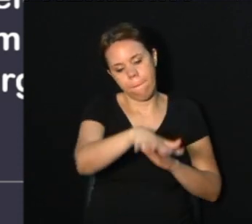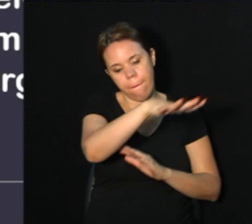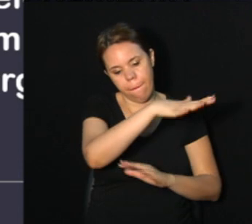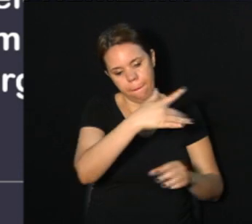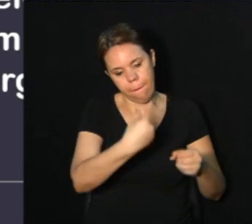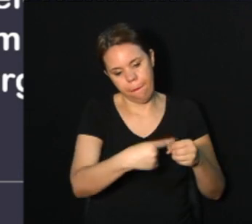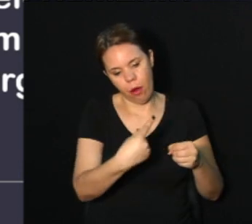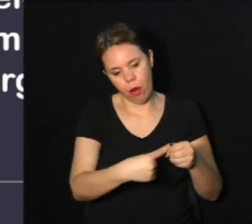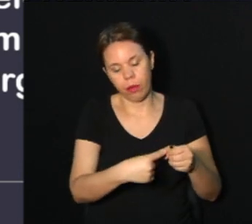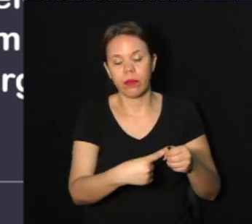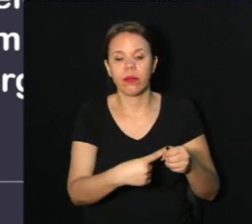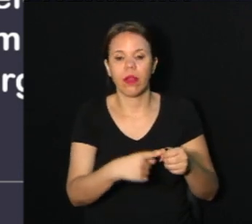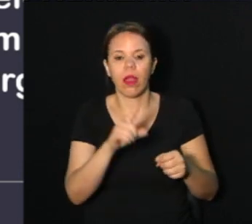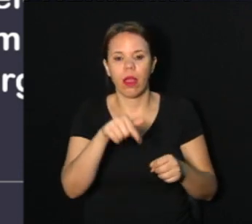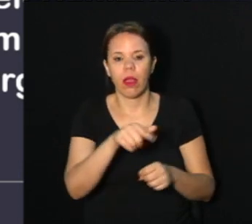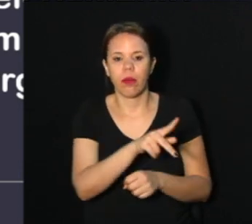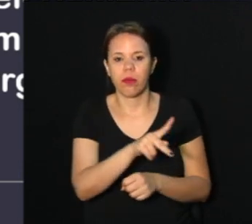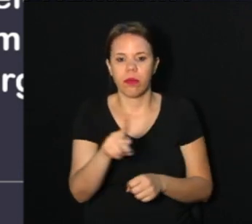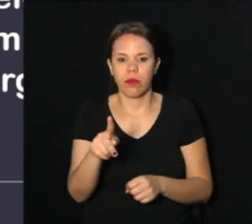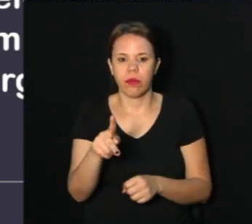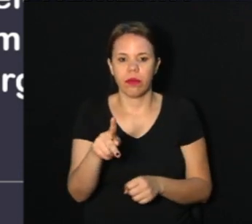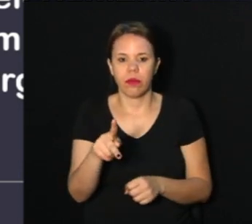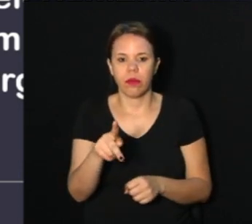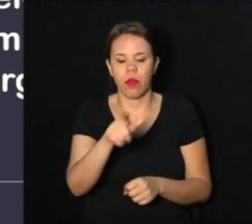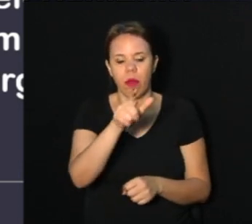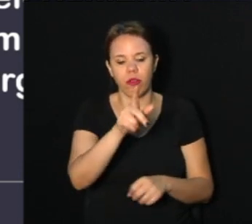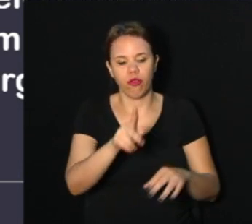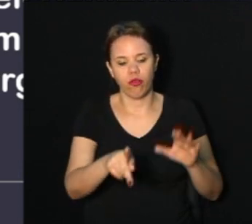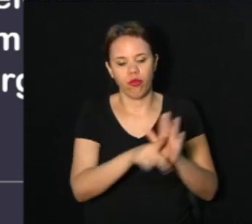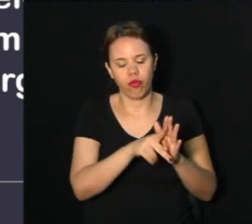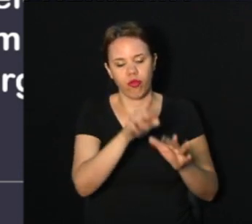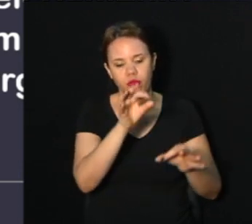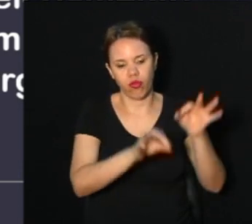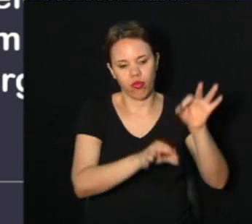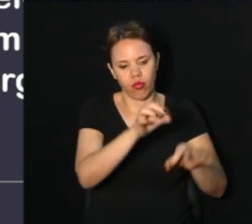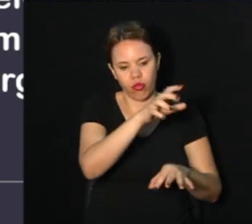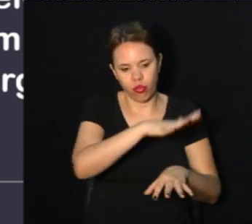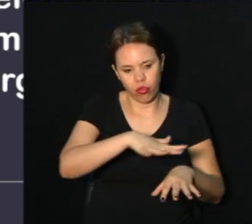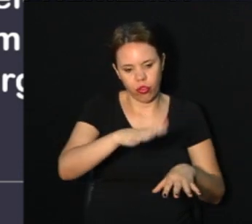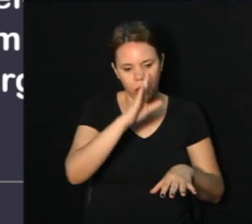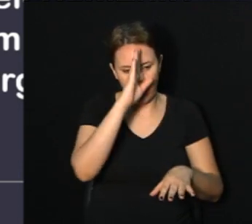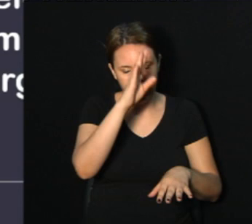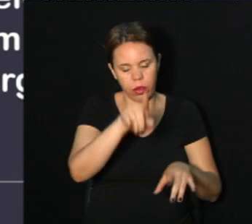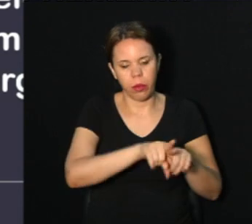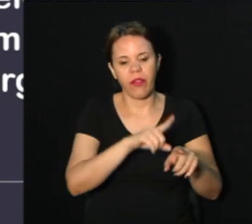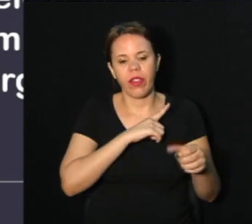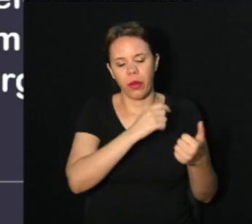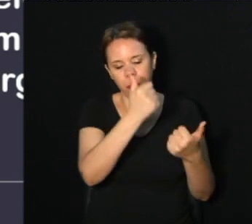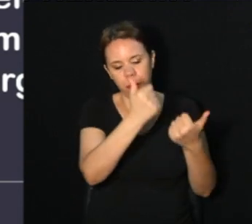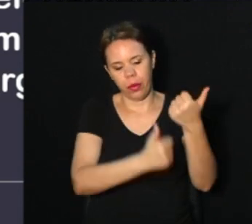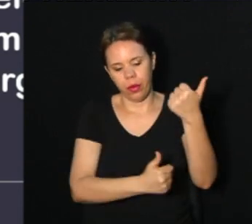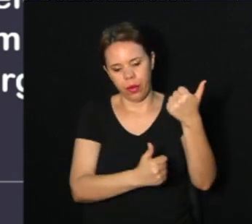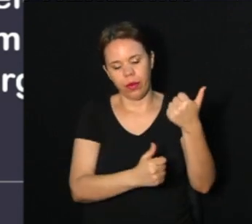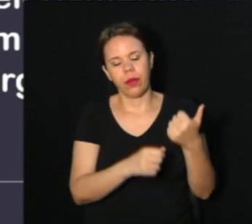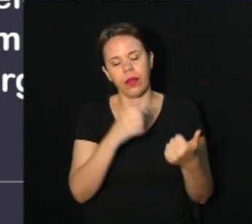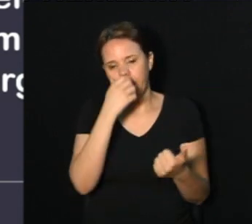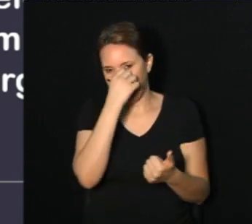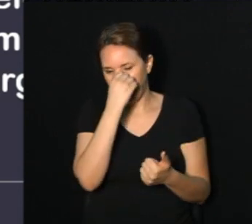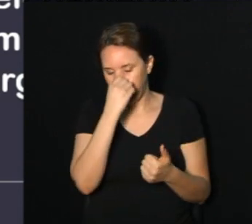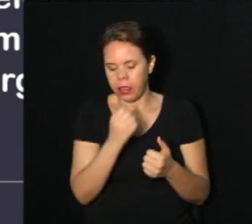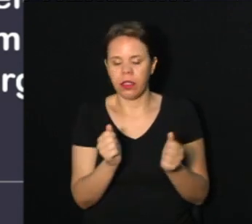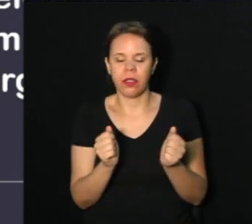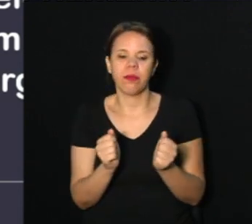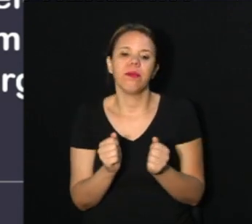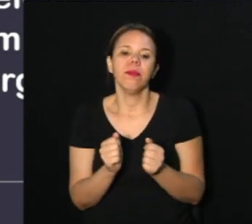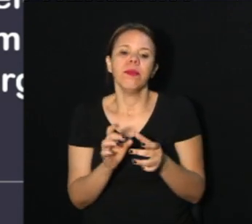que será presidida por um procurador-geral. Também haverá um vice-procurador adjunto, melhor